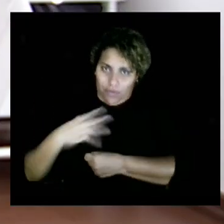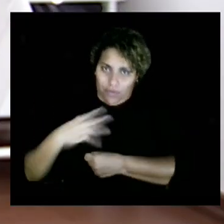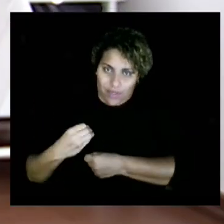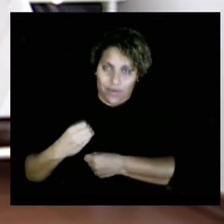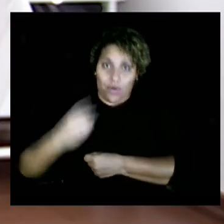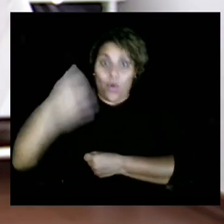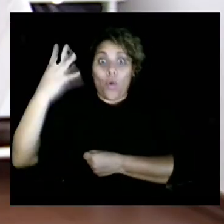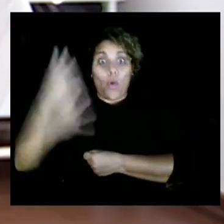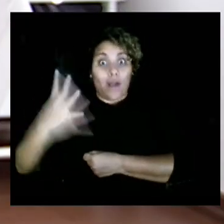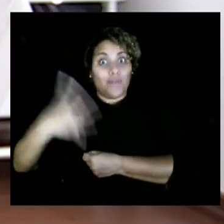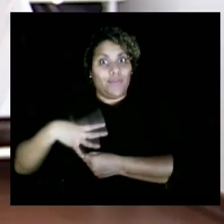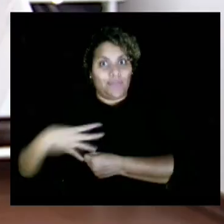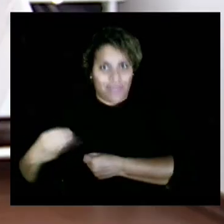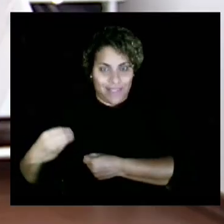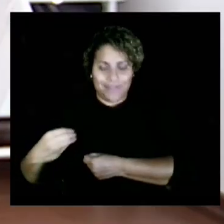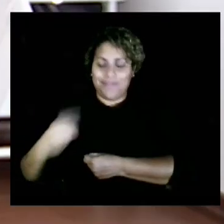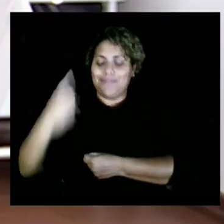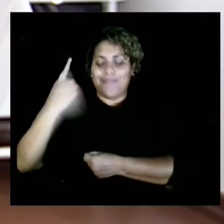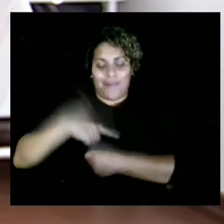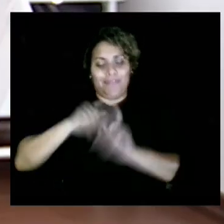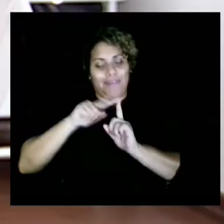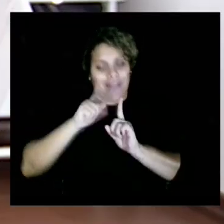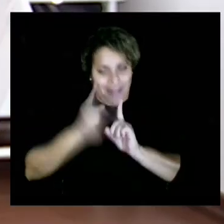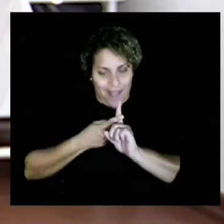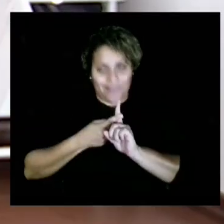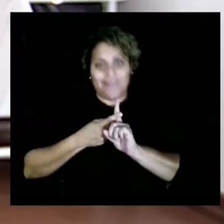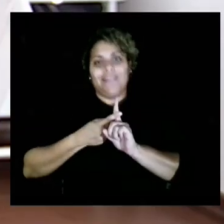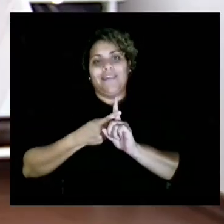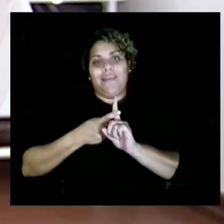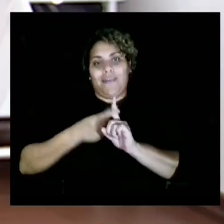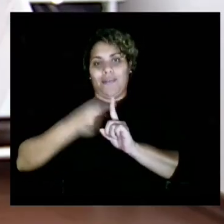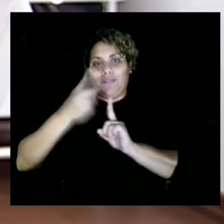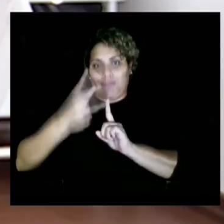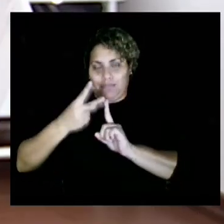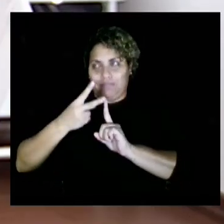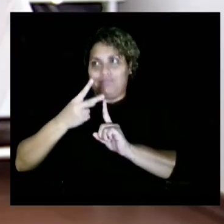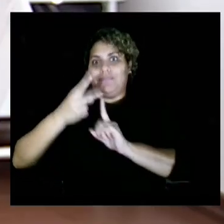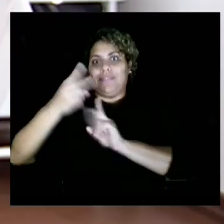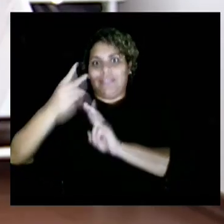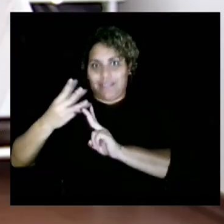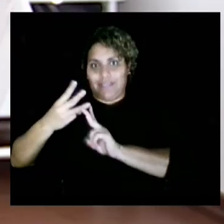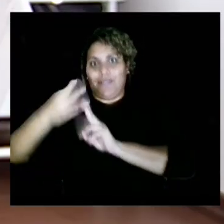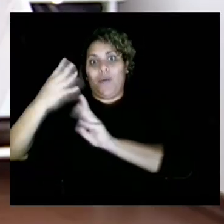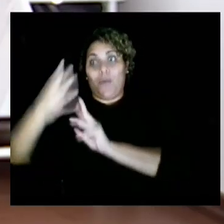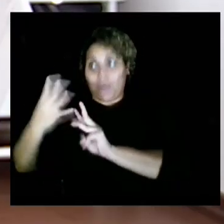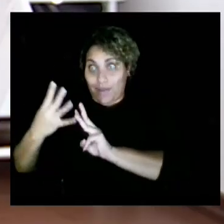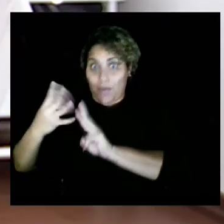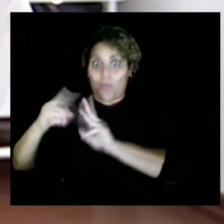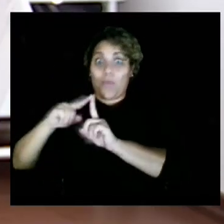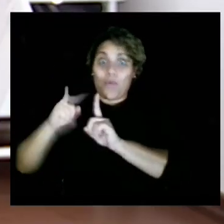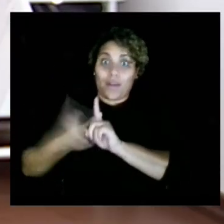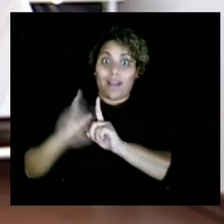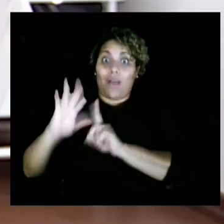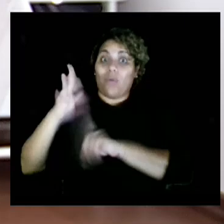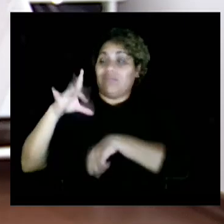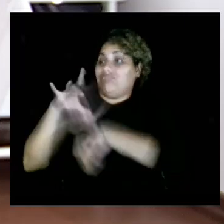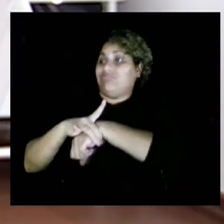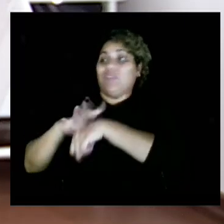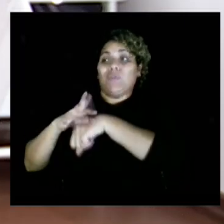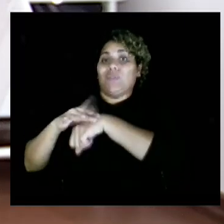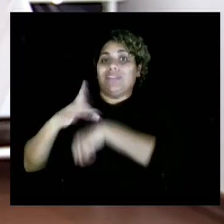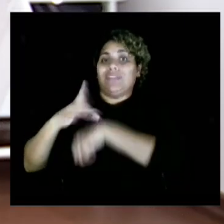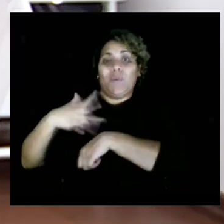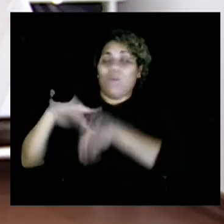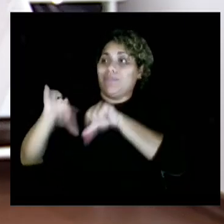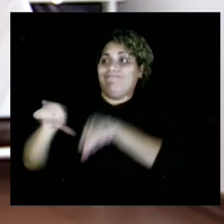eu tenho 4, aí ele tem um problema de saúde, eu tive que dar um tempo da faculdade, e aí eu retornei esse ano. Aí eu estou